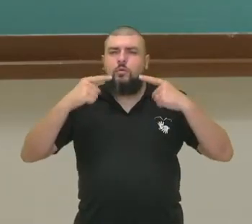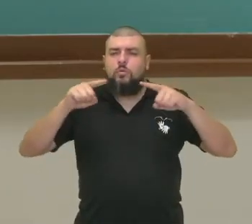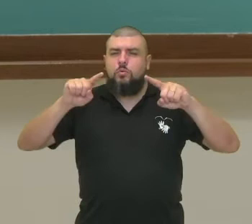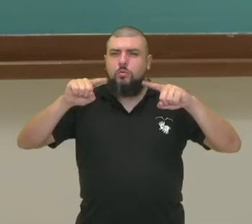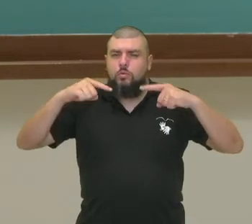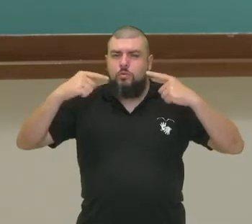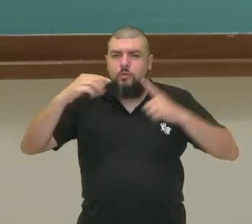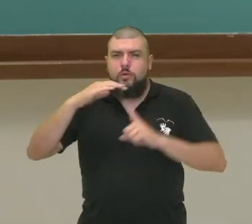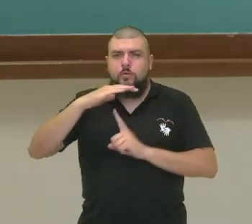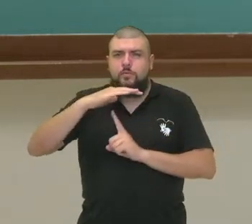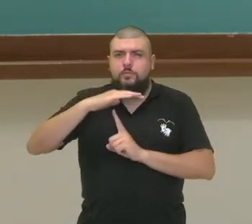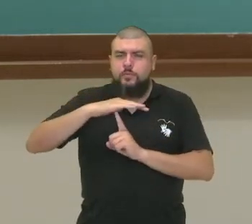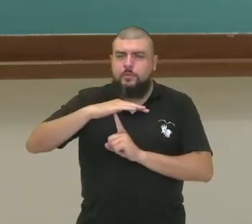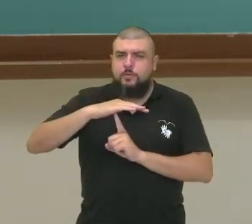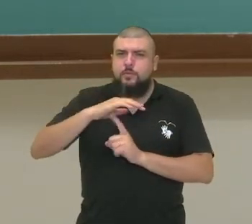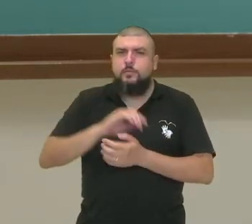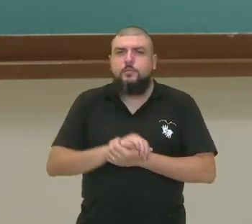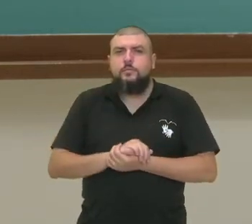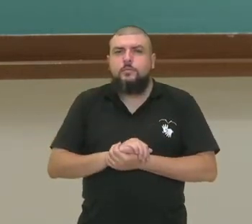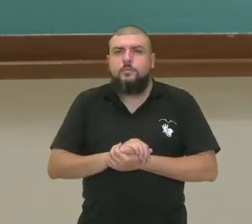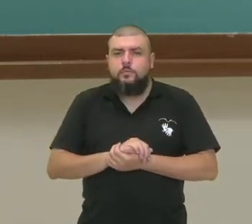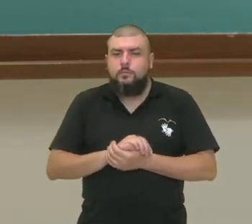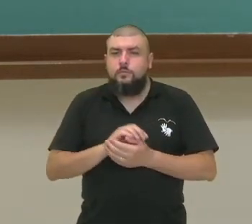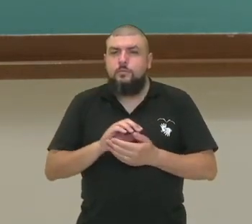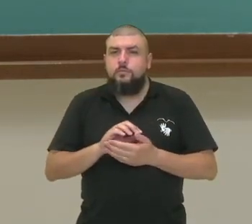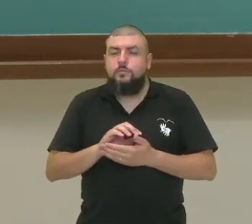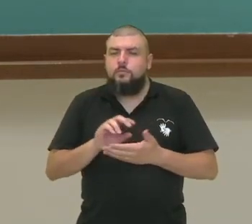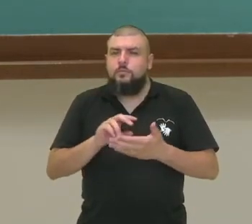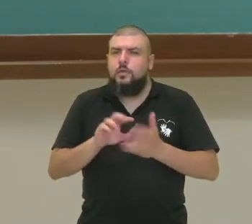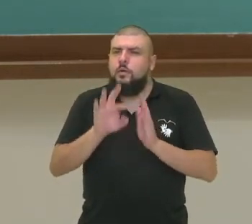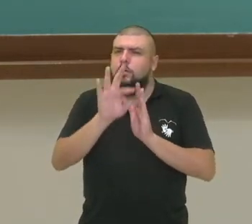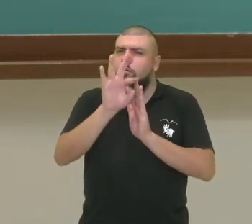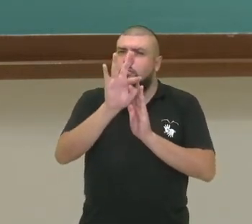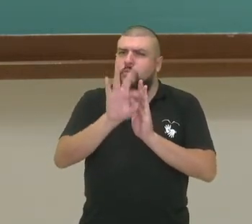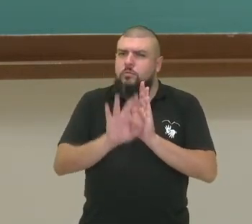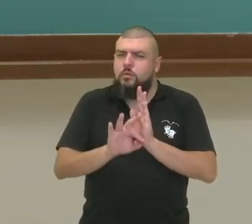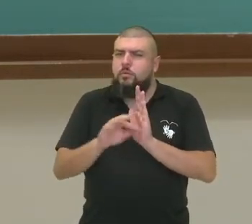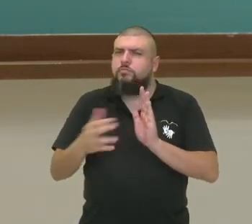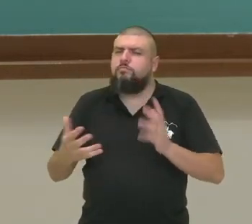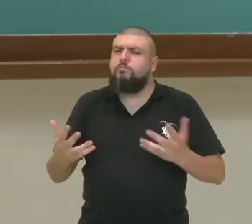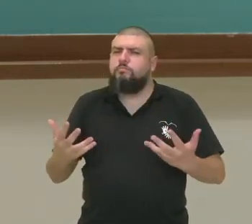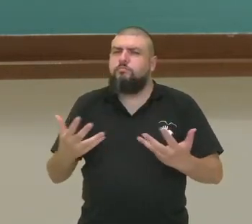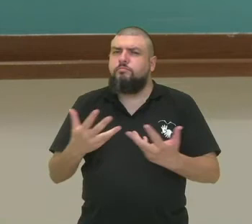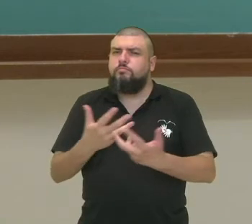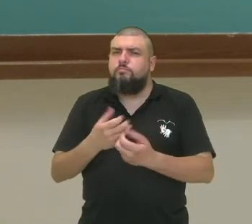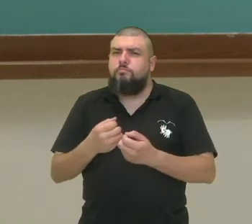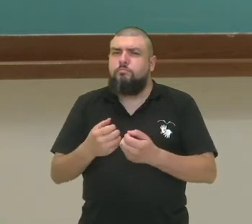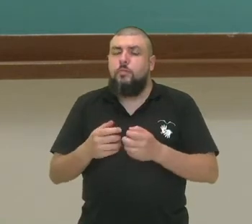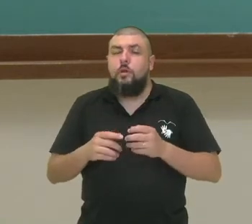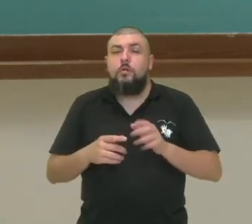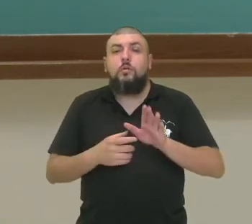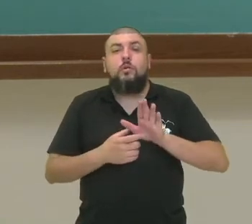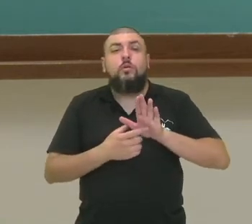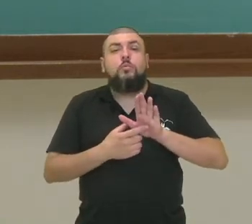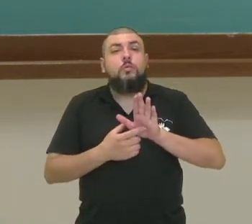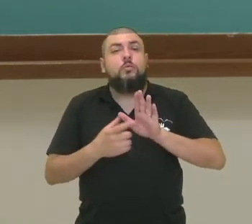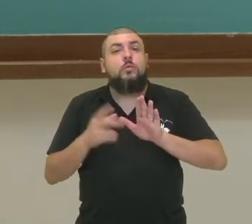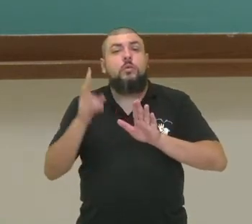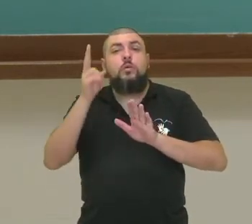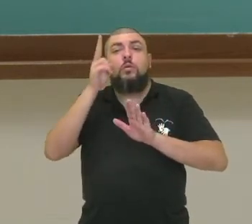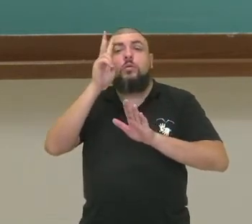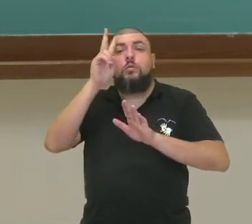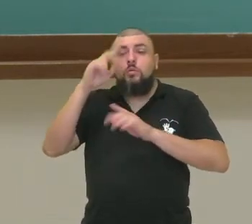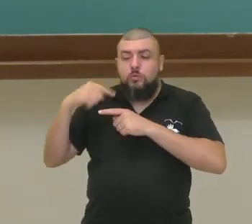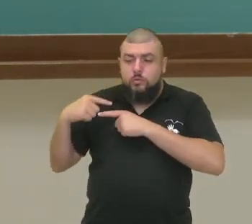uma letra muito bonita, uma composição riquíssima que traz toda a história do povo